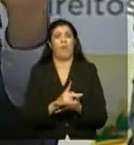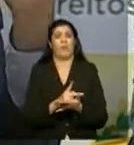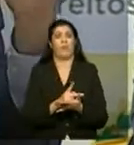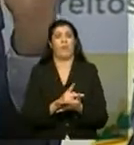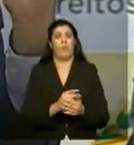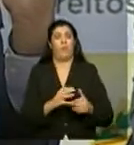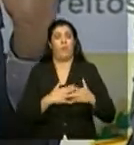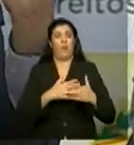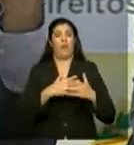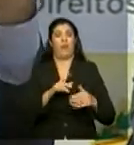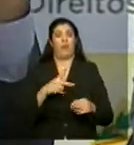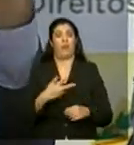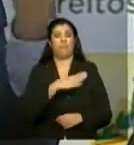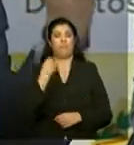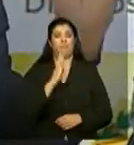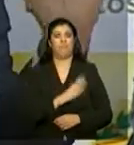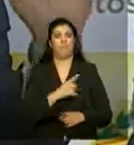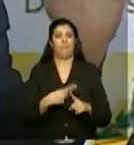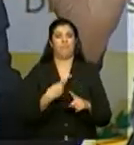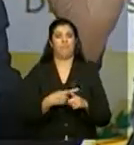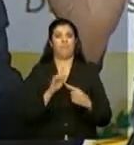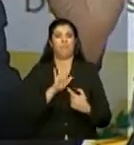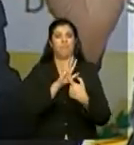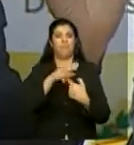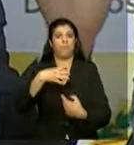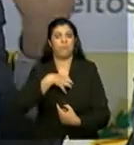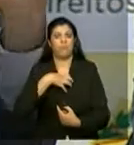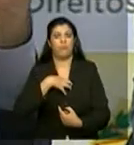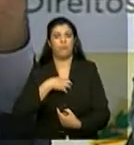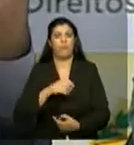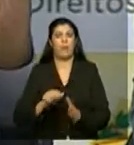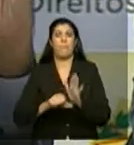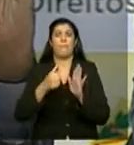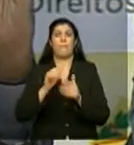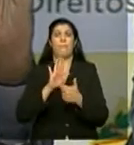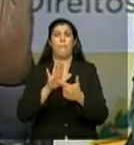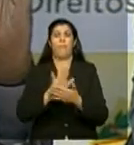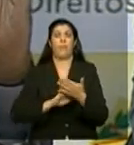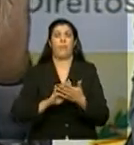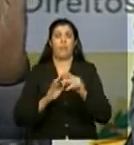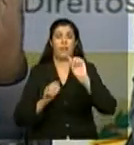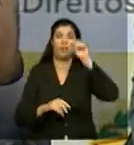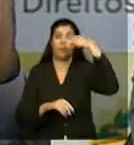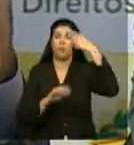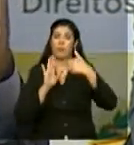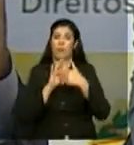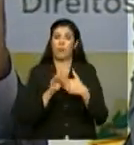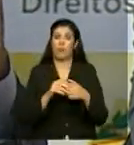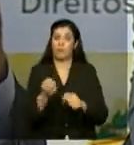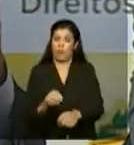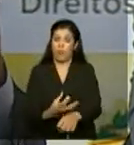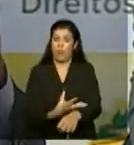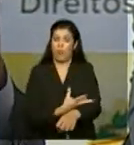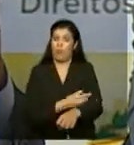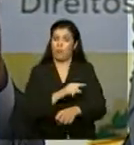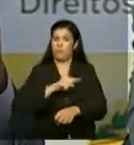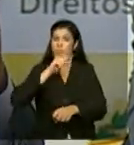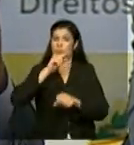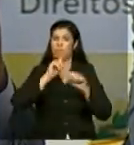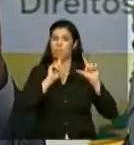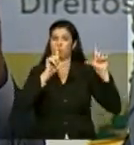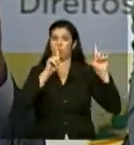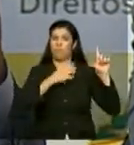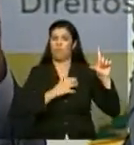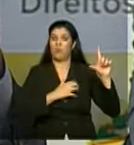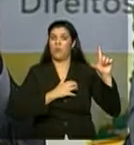primeiro manifestações primeiro não tem nenhuma depois de manifestações elétricas depois de manifestações